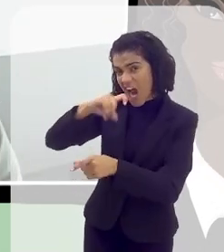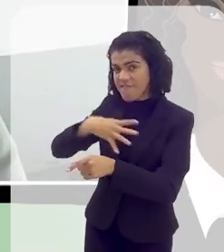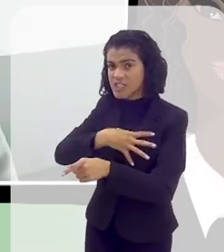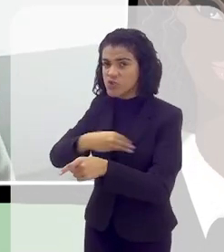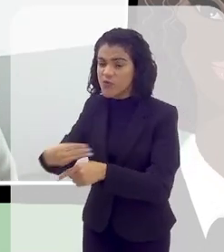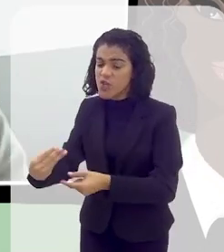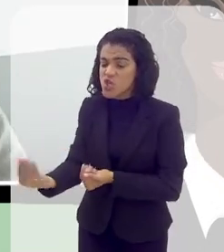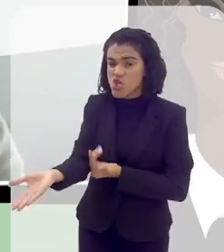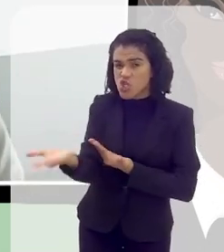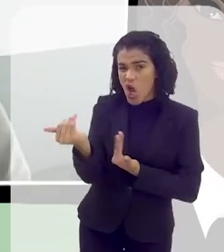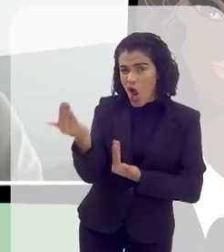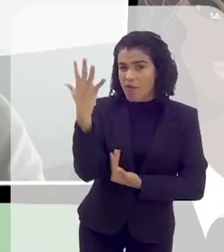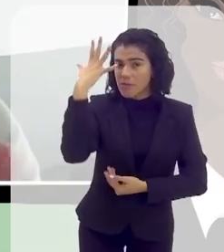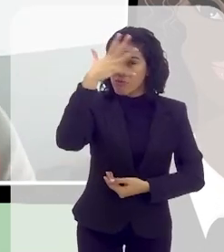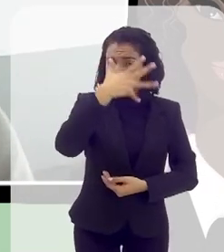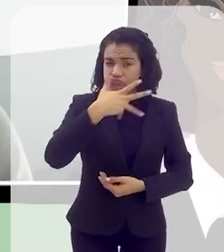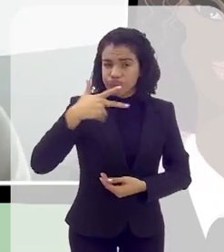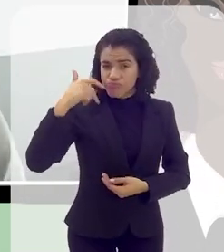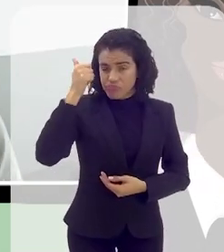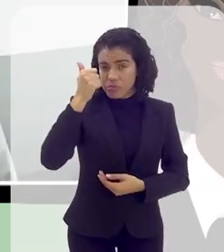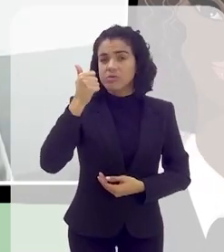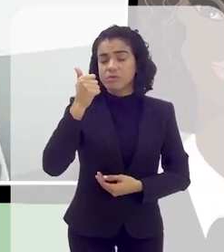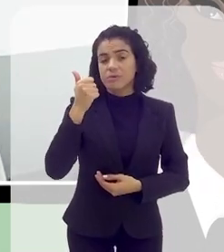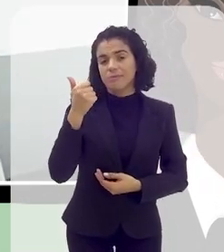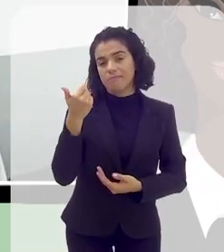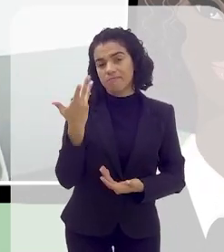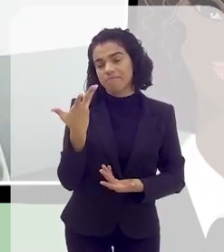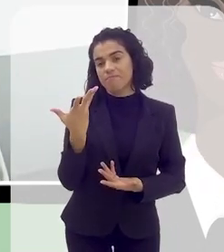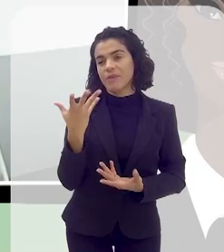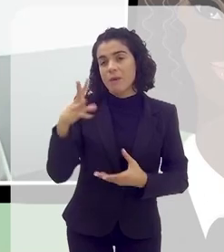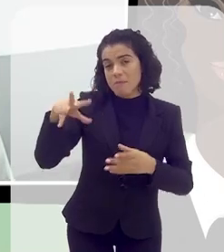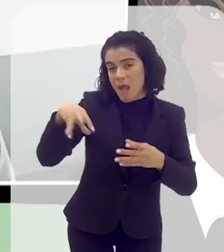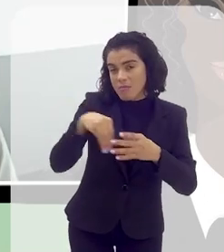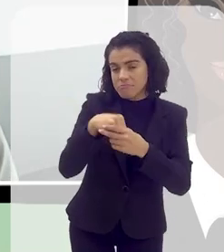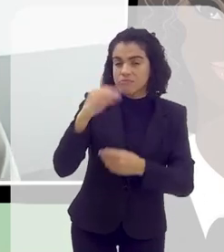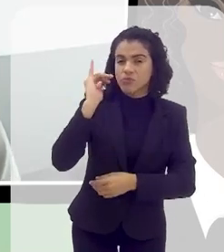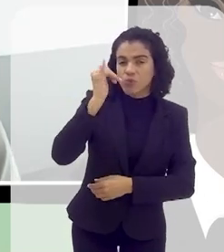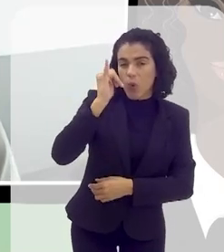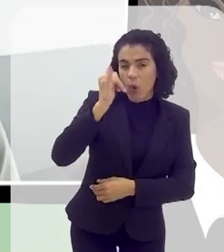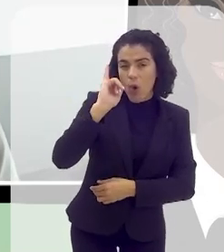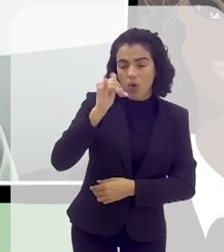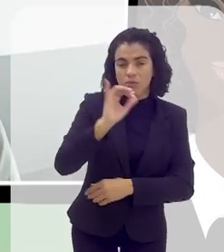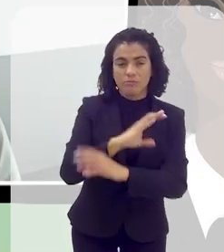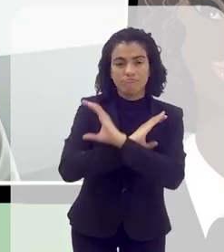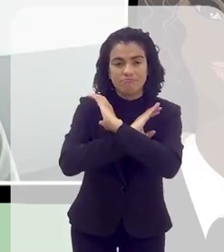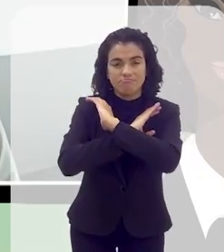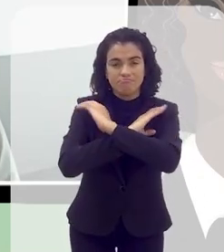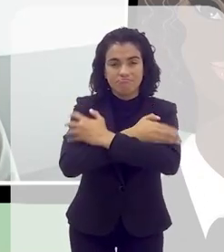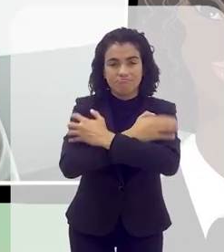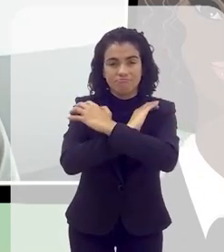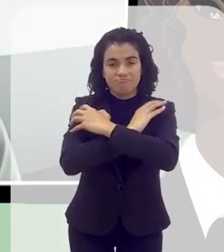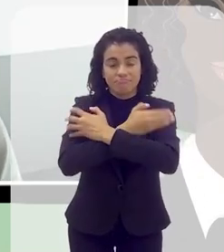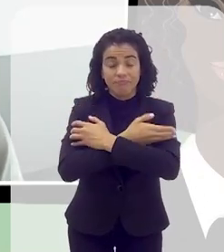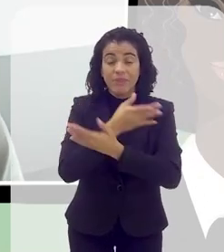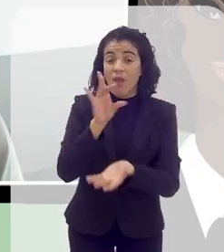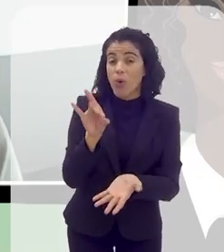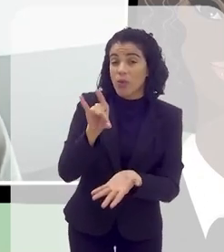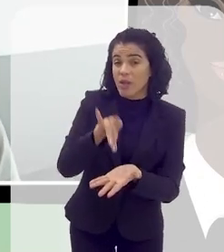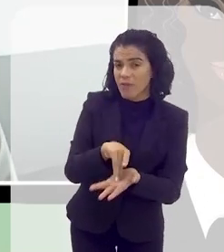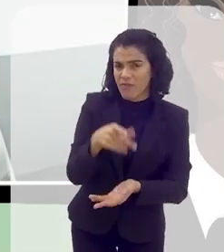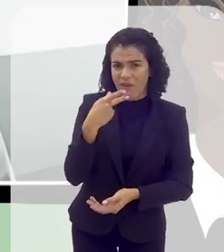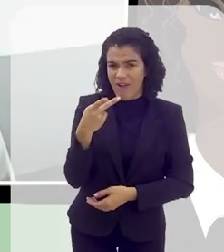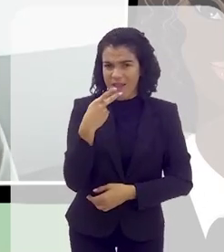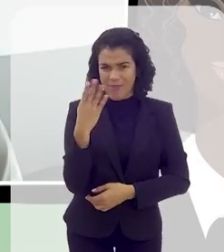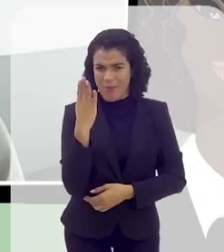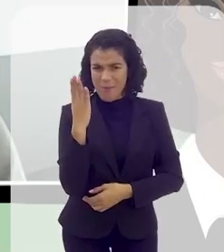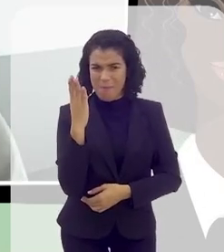filha jovem, bonita, né, para entrar no conto aí da Branca de Neve. Então, na verdade, a gente